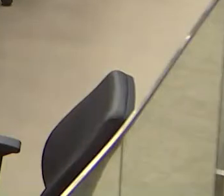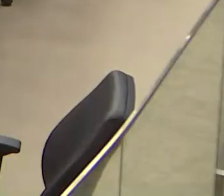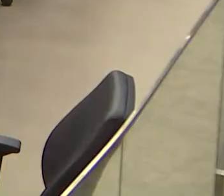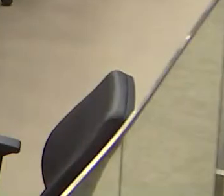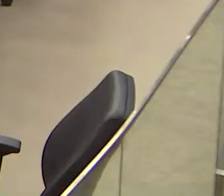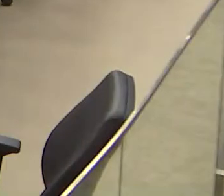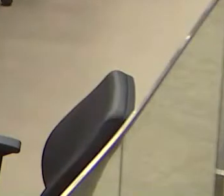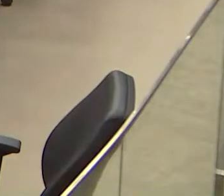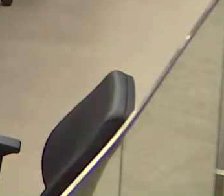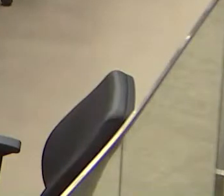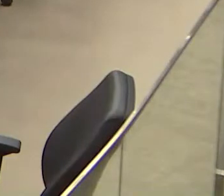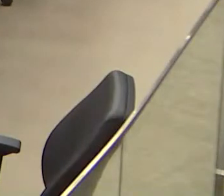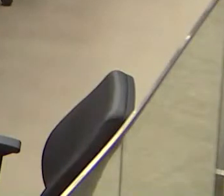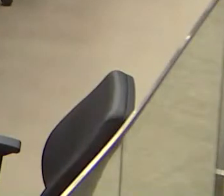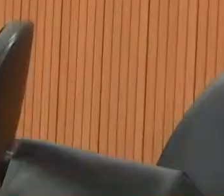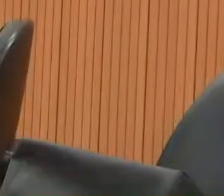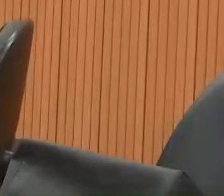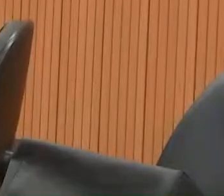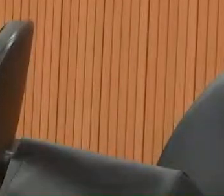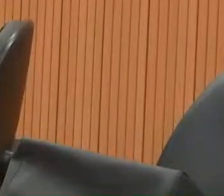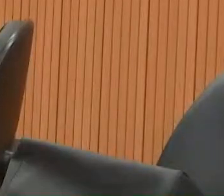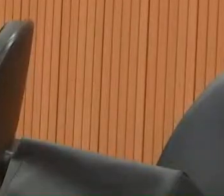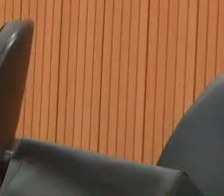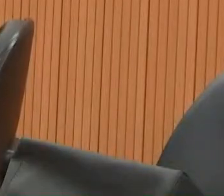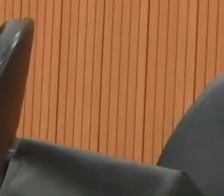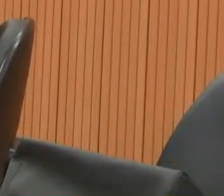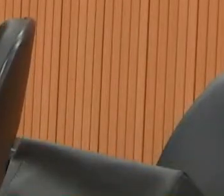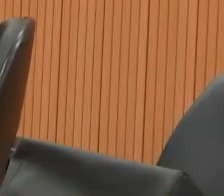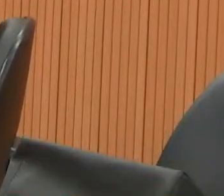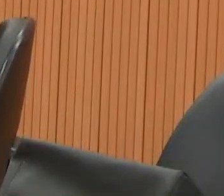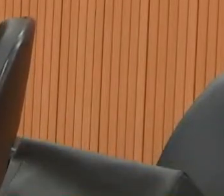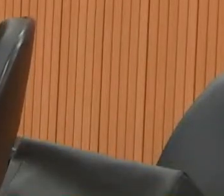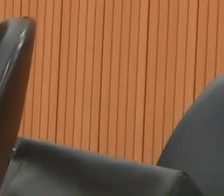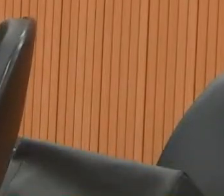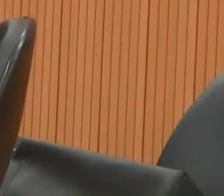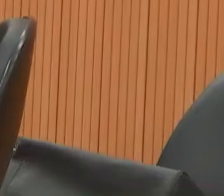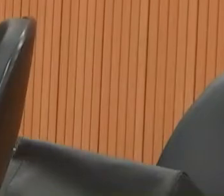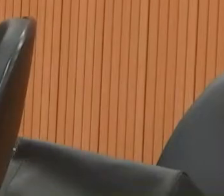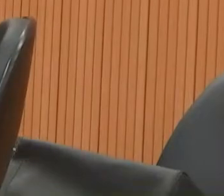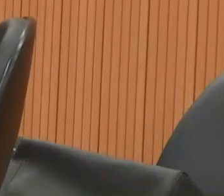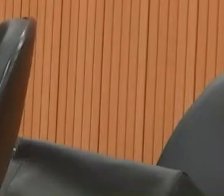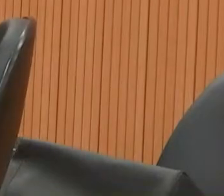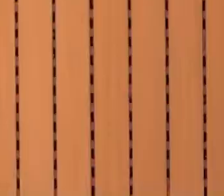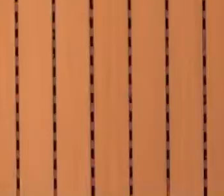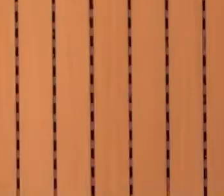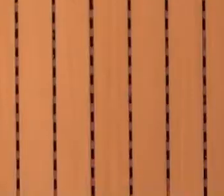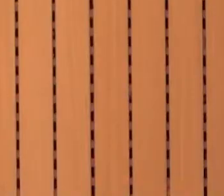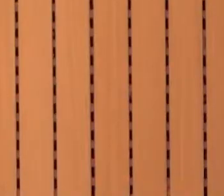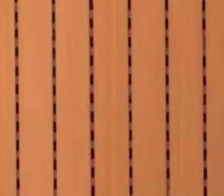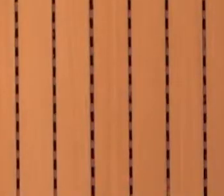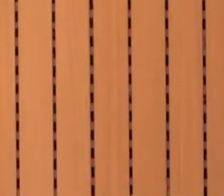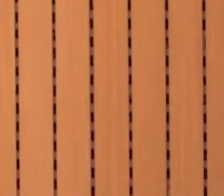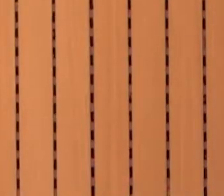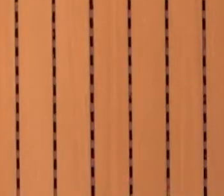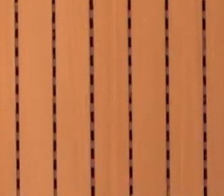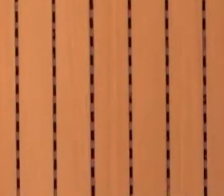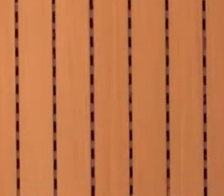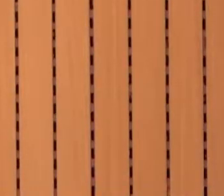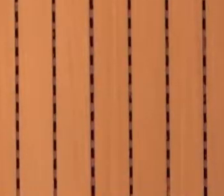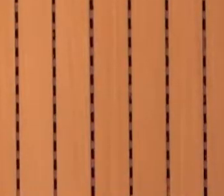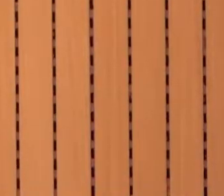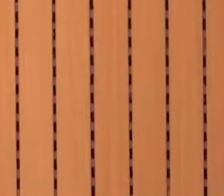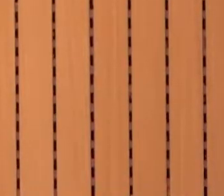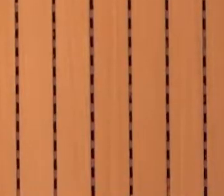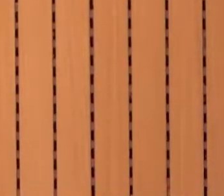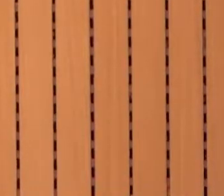Posso falar? Continuando, então, só parabenizar todos os pais, as mães dos alunos, funcionários que estão aqui